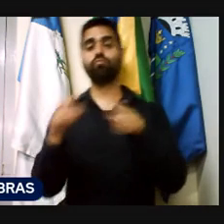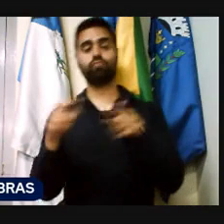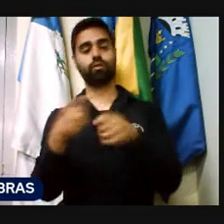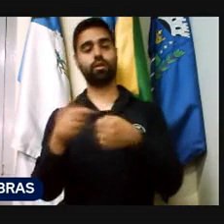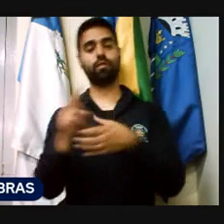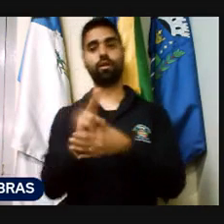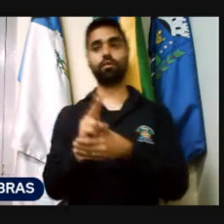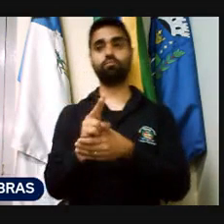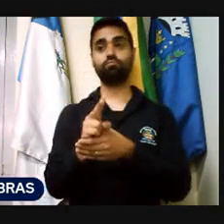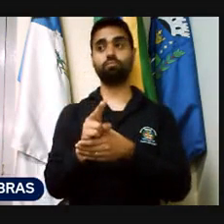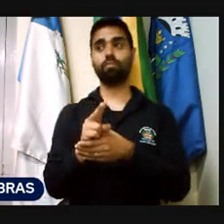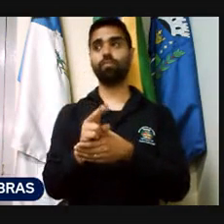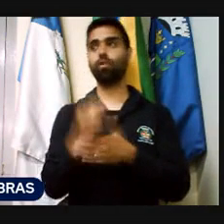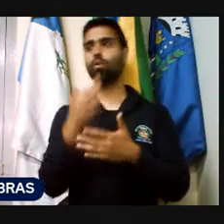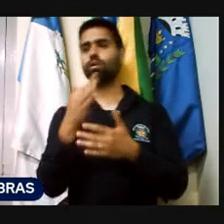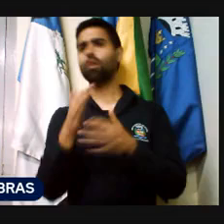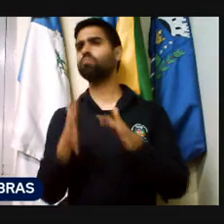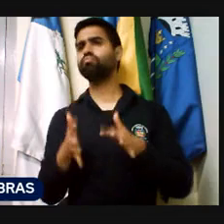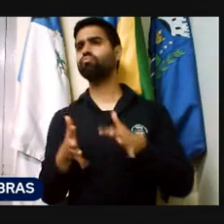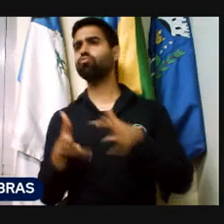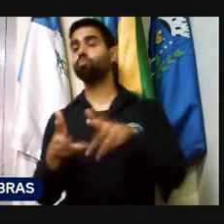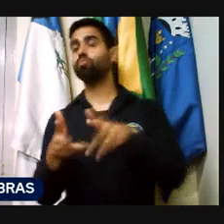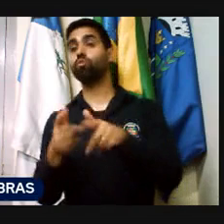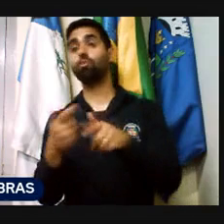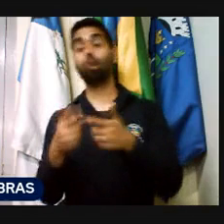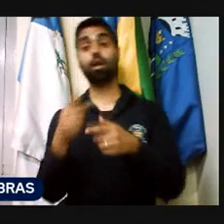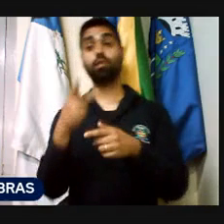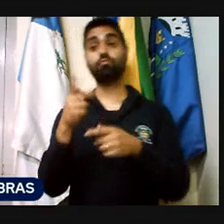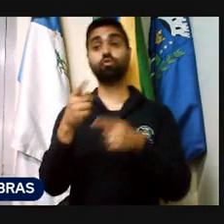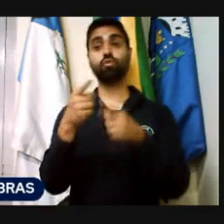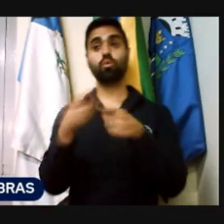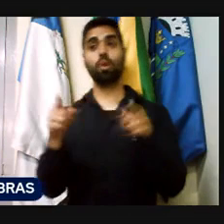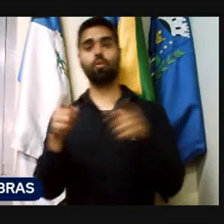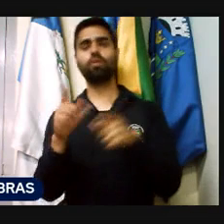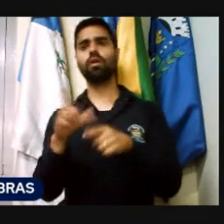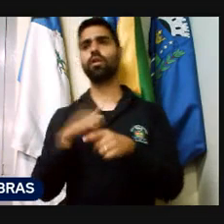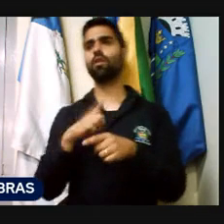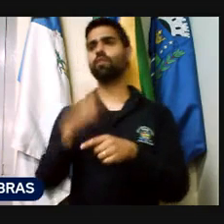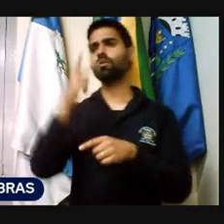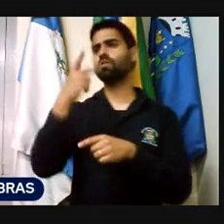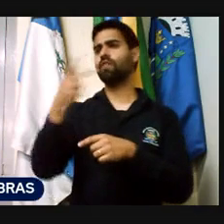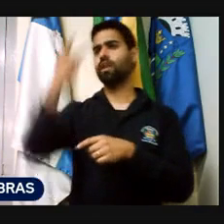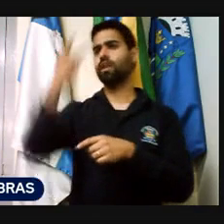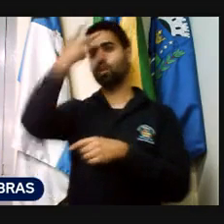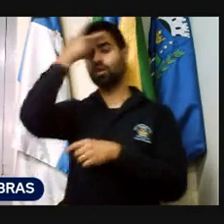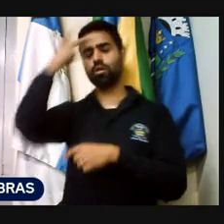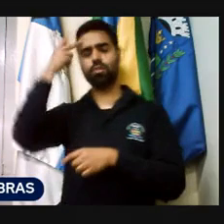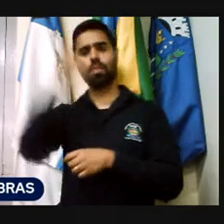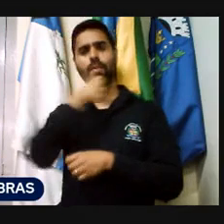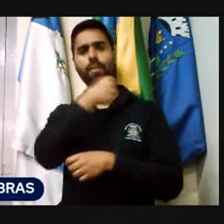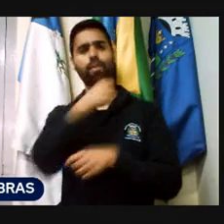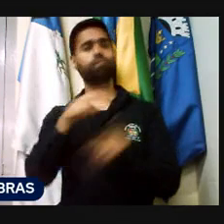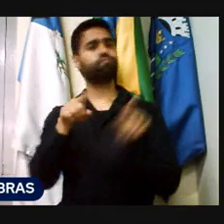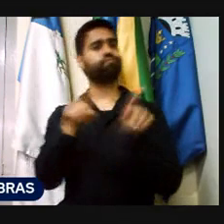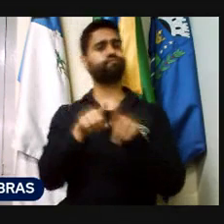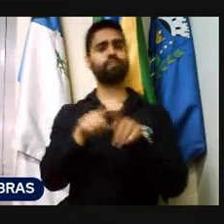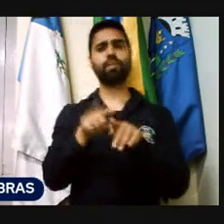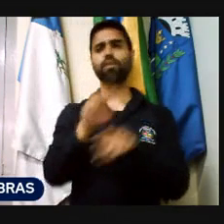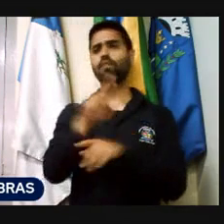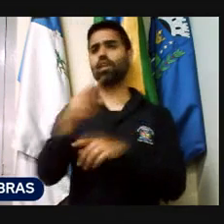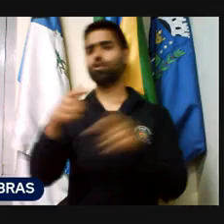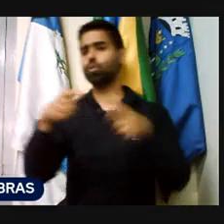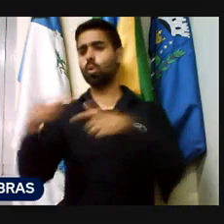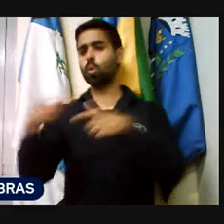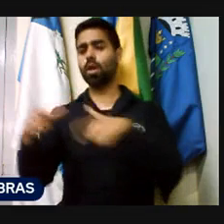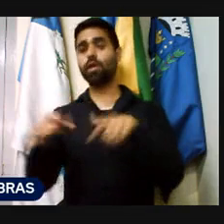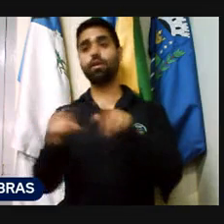Seu reconhecimento é mundial, pois suas composições foram gravadas por diversos cantores famosos, sendo produzidos em todas as plataformas de mídia,